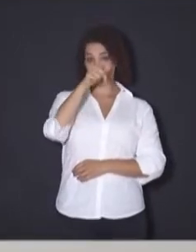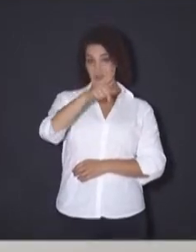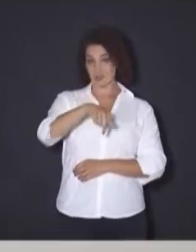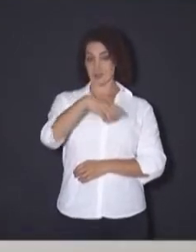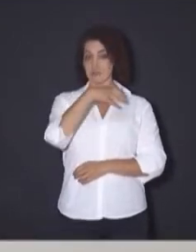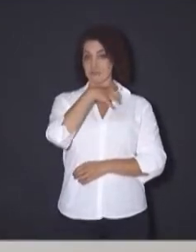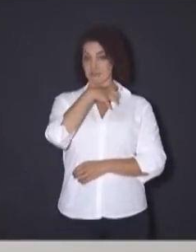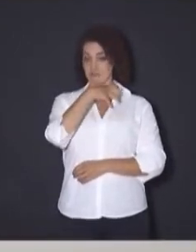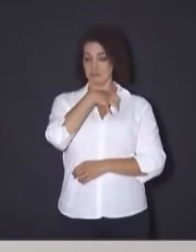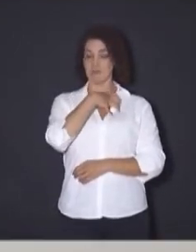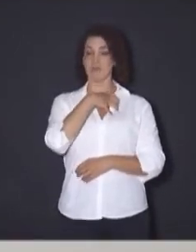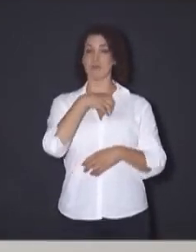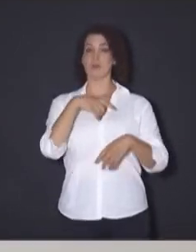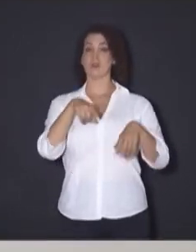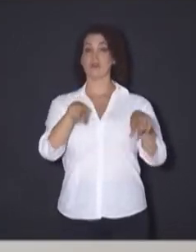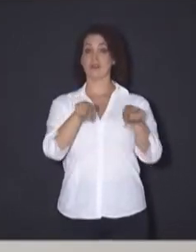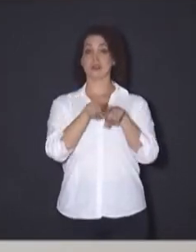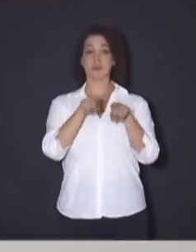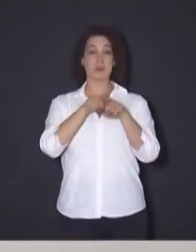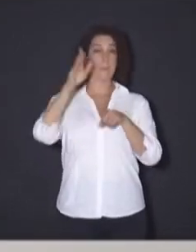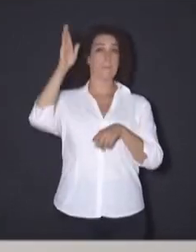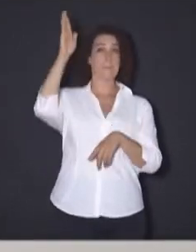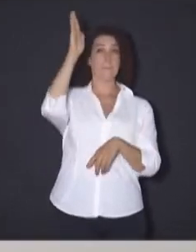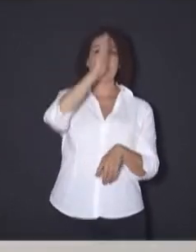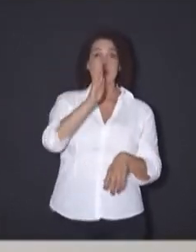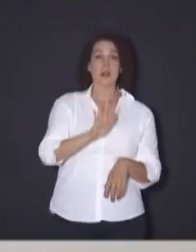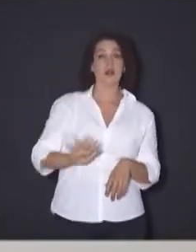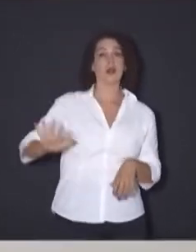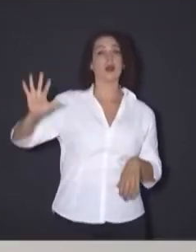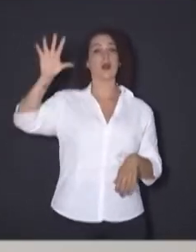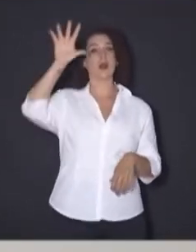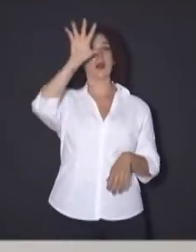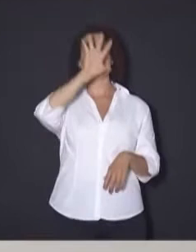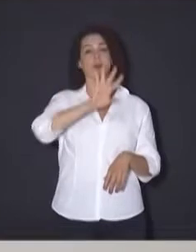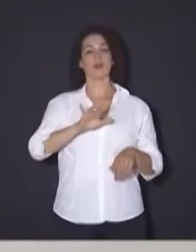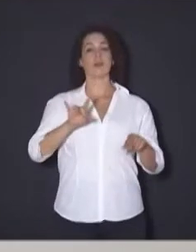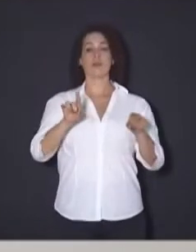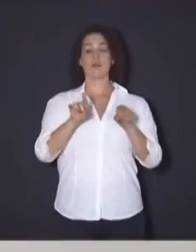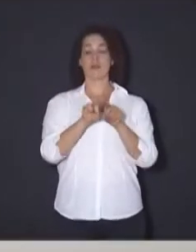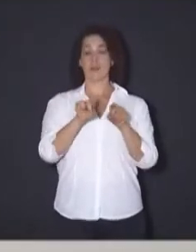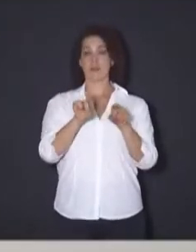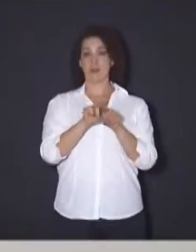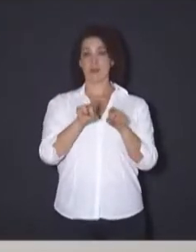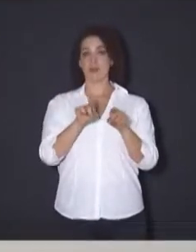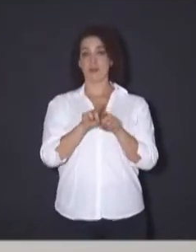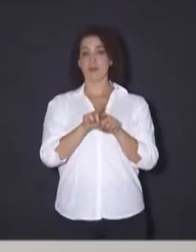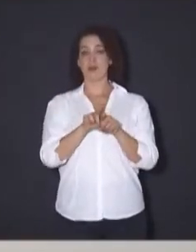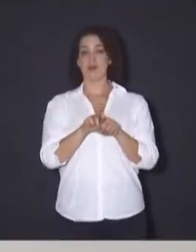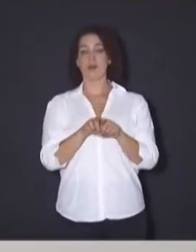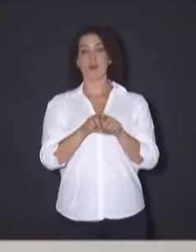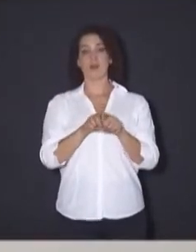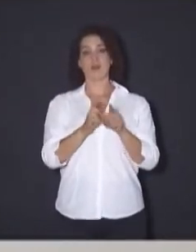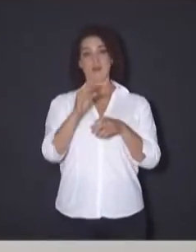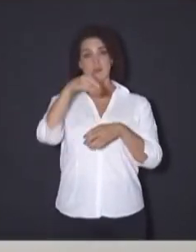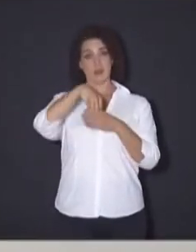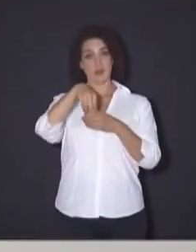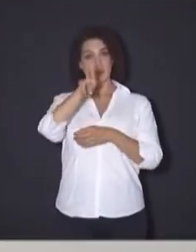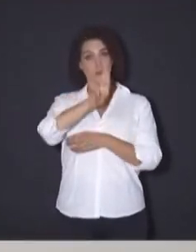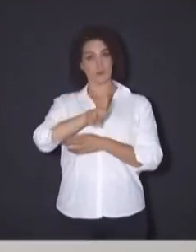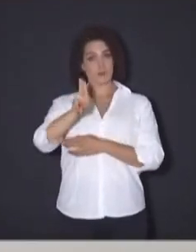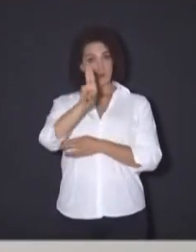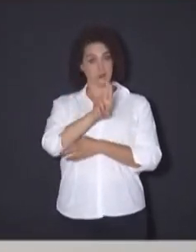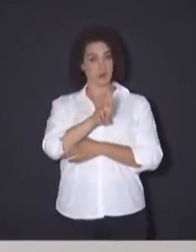mas em todo o brasil inclusive nas academias era entender o problema